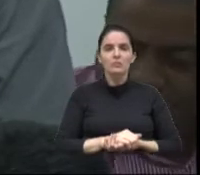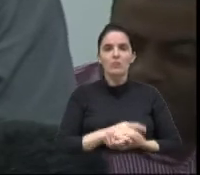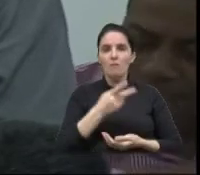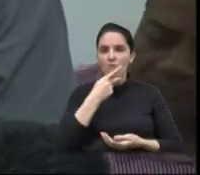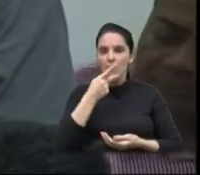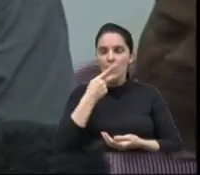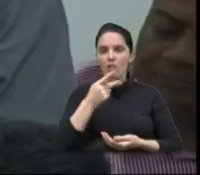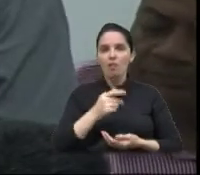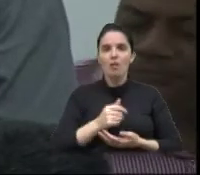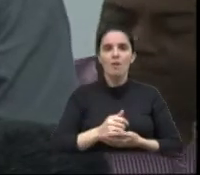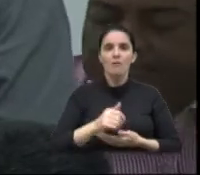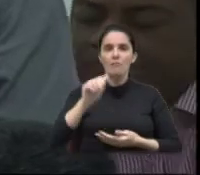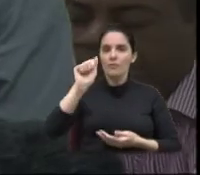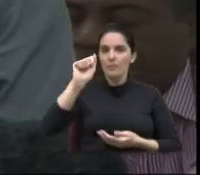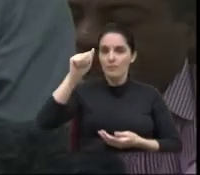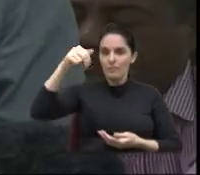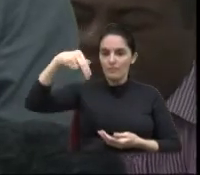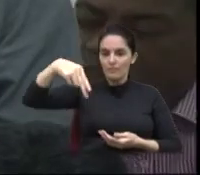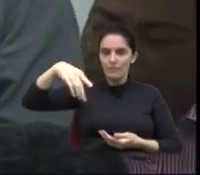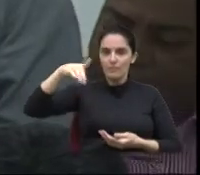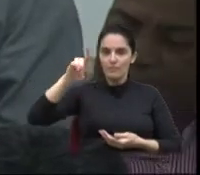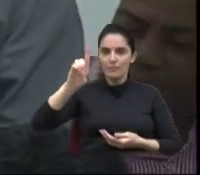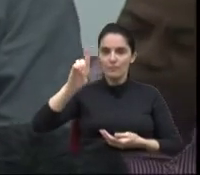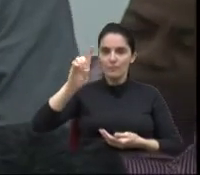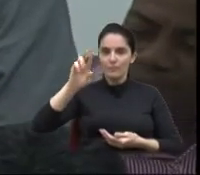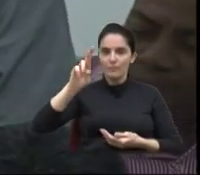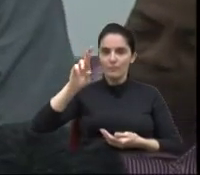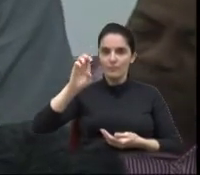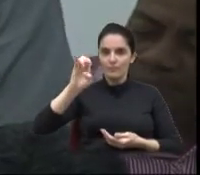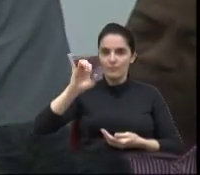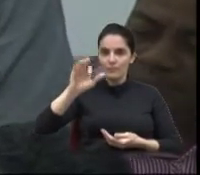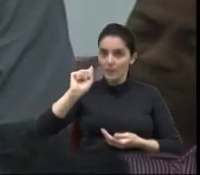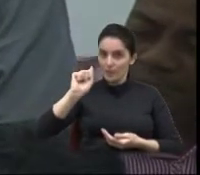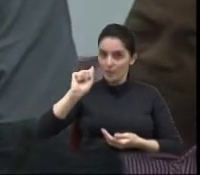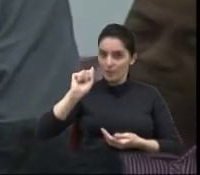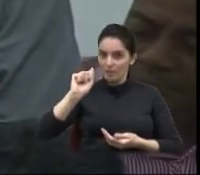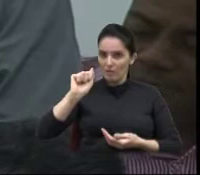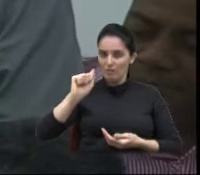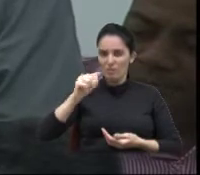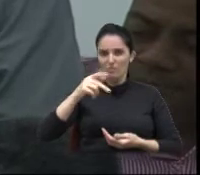querer fazer semaforização em rotatória.